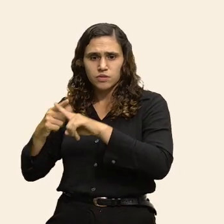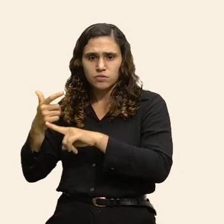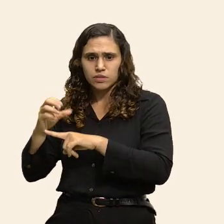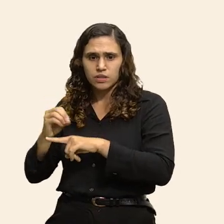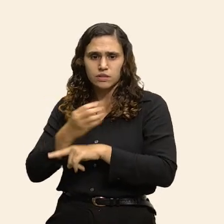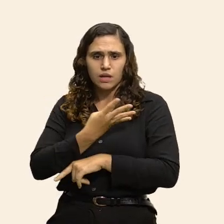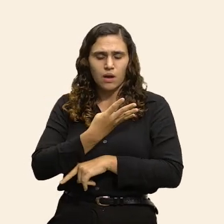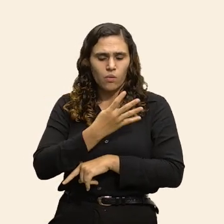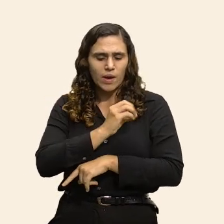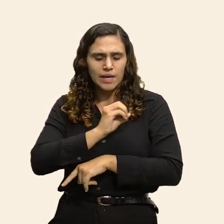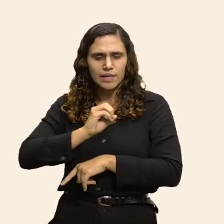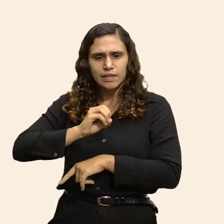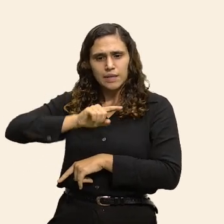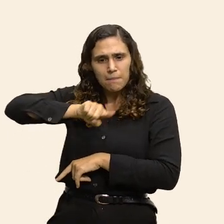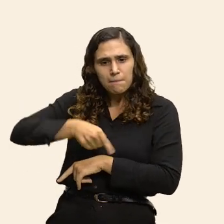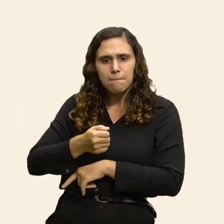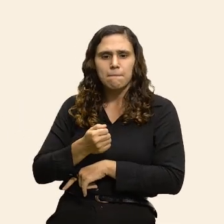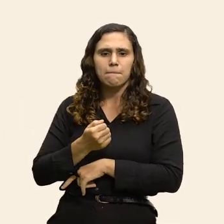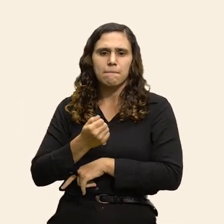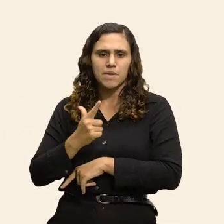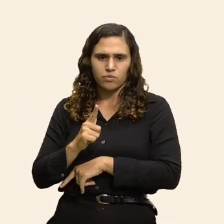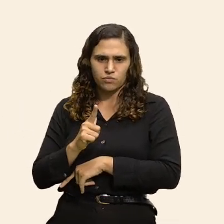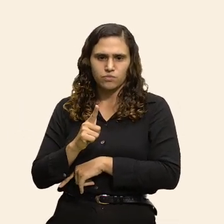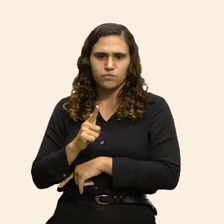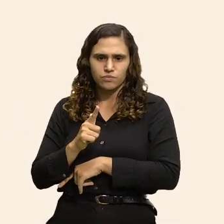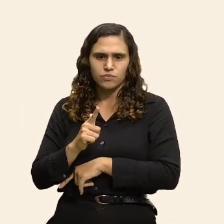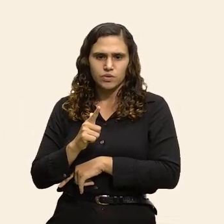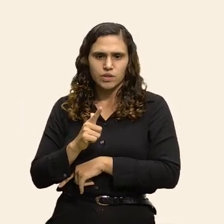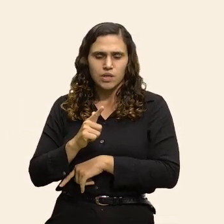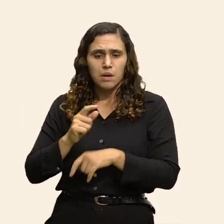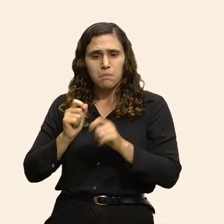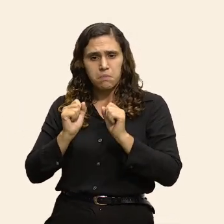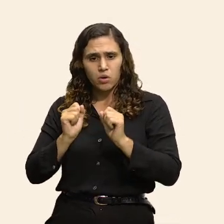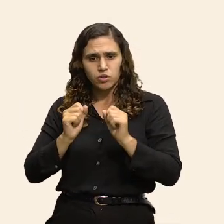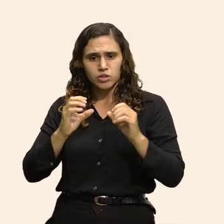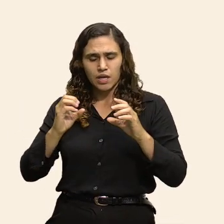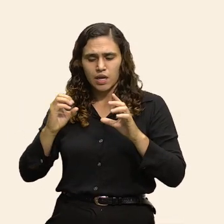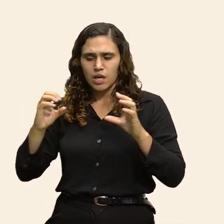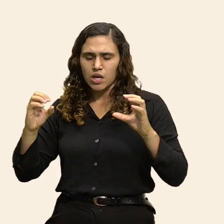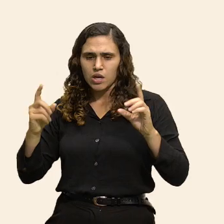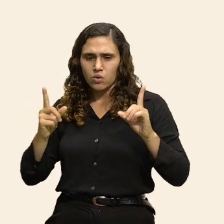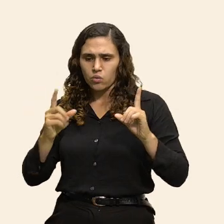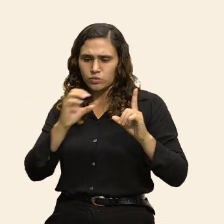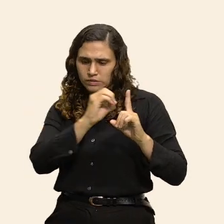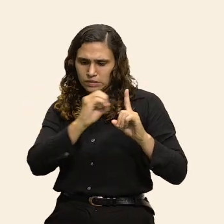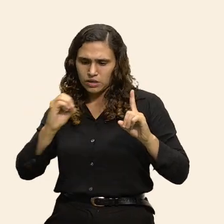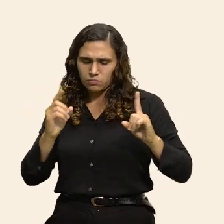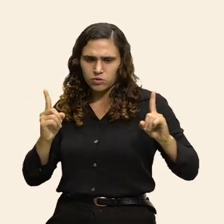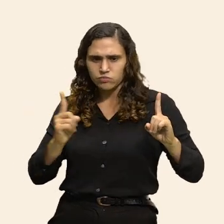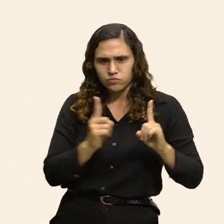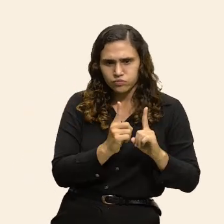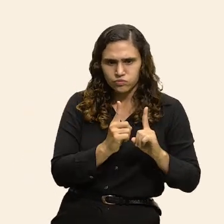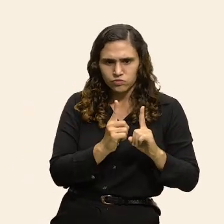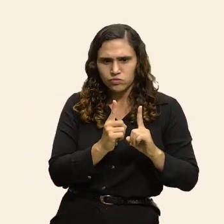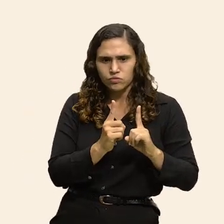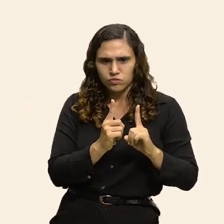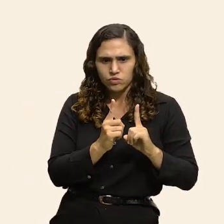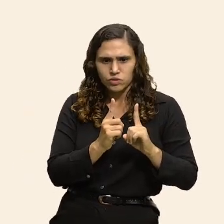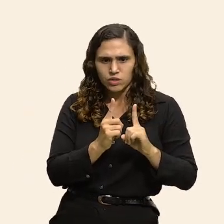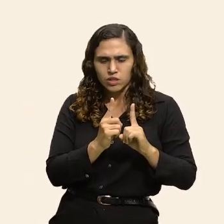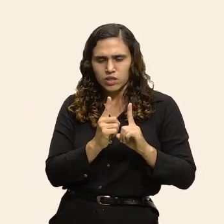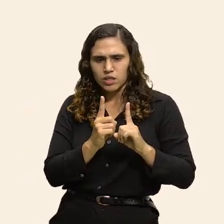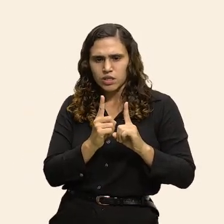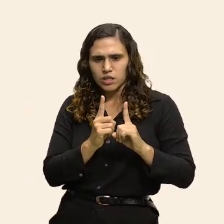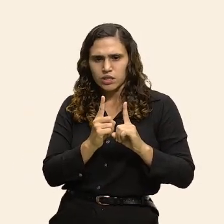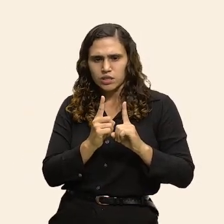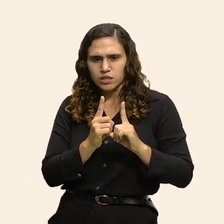40.000. Esses 3 zeros nós podemos escrever em notação científica como 10 à terceira, e 10 à terceira nada mais é do que o quilo,